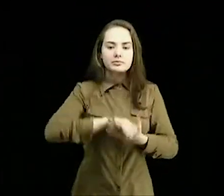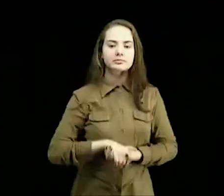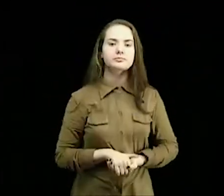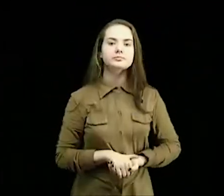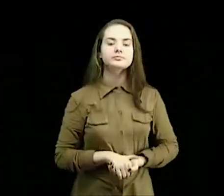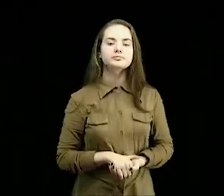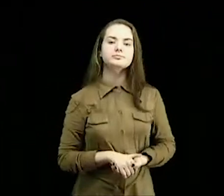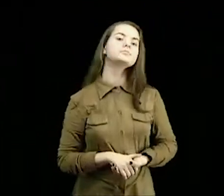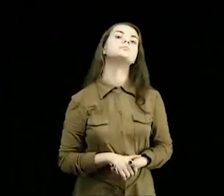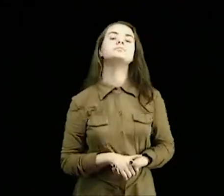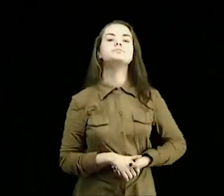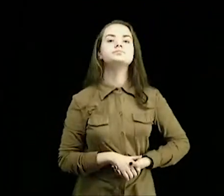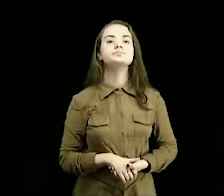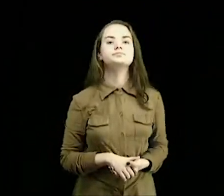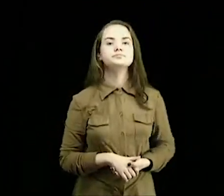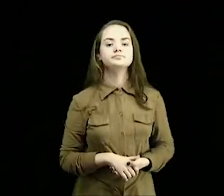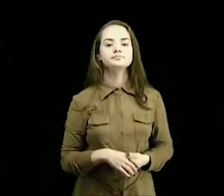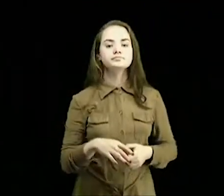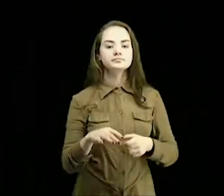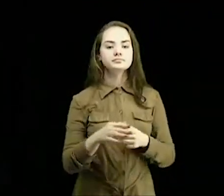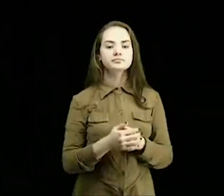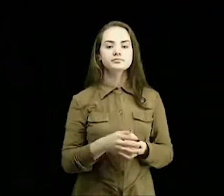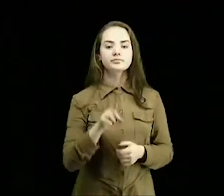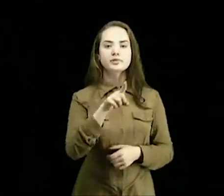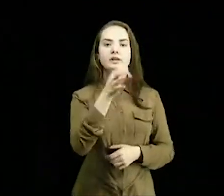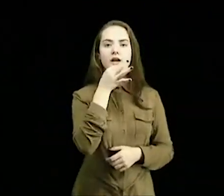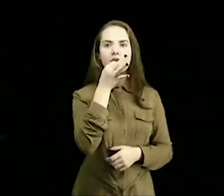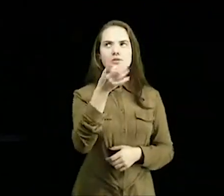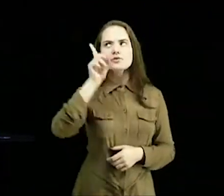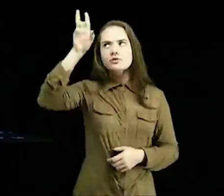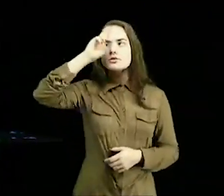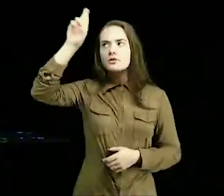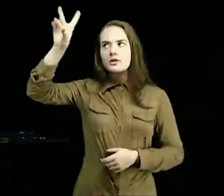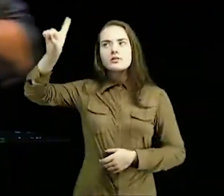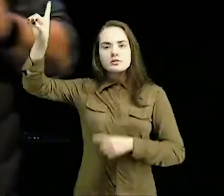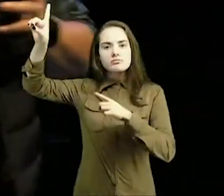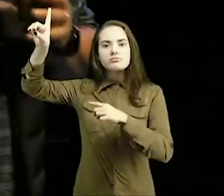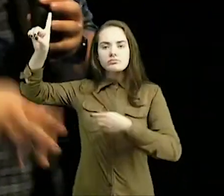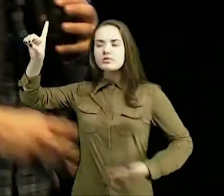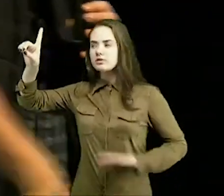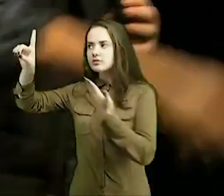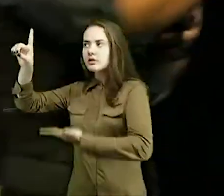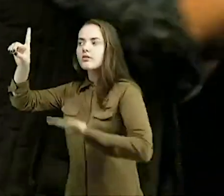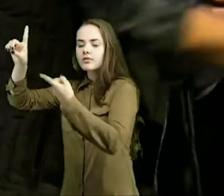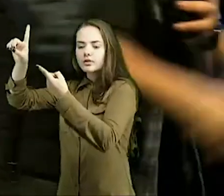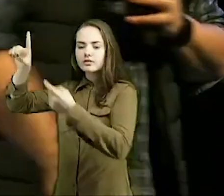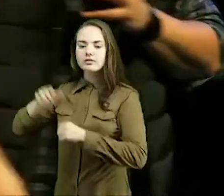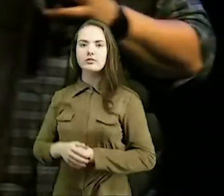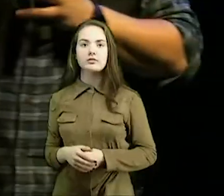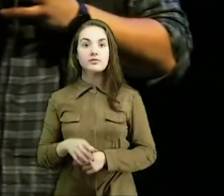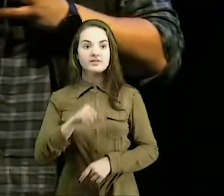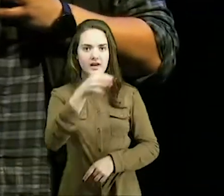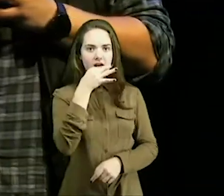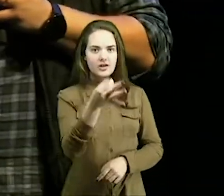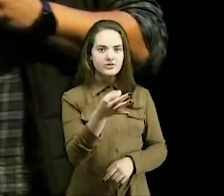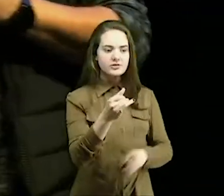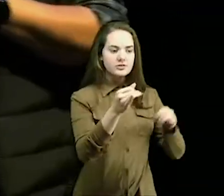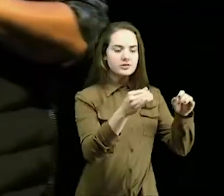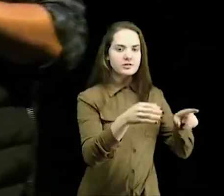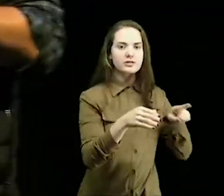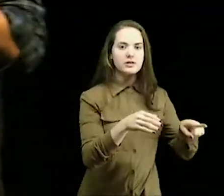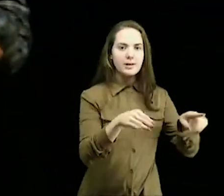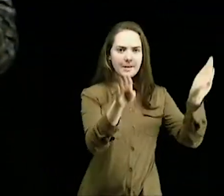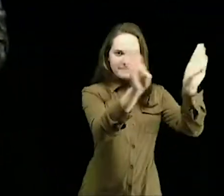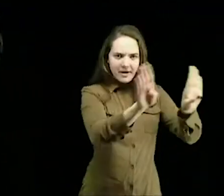entre dois pensamentos. Você acha que o Senhor é Deus? Serve Ele. Agora, você acha que Baal é Deus? Então serve Ele. E